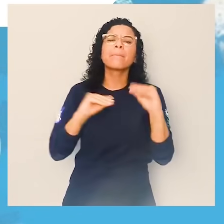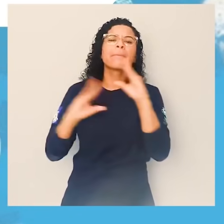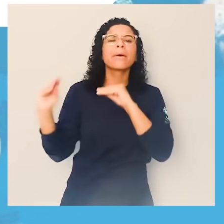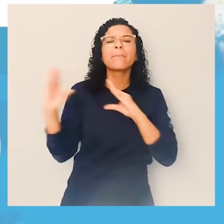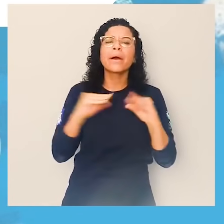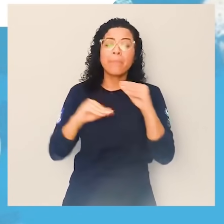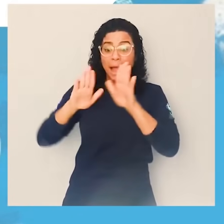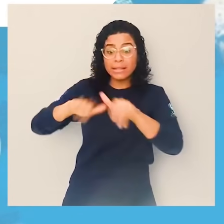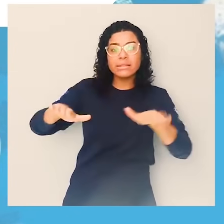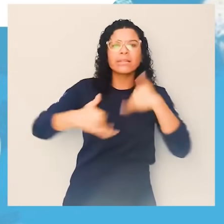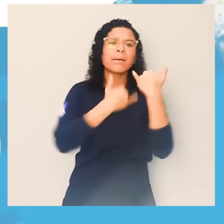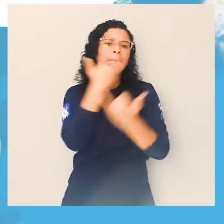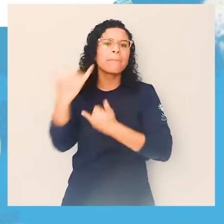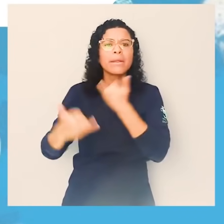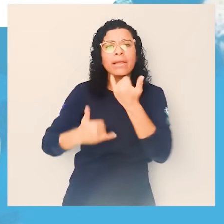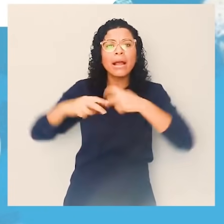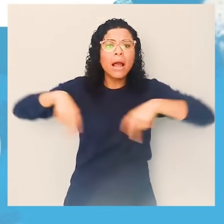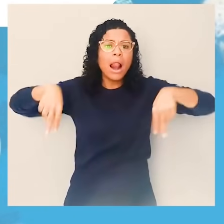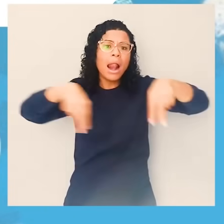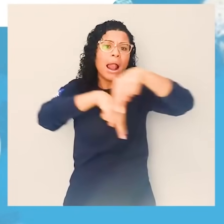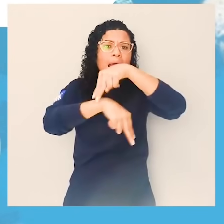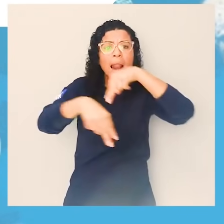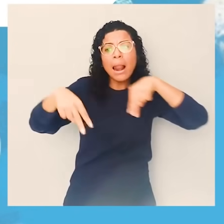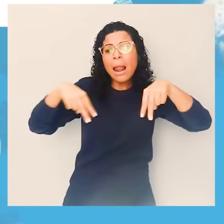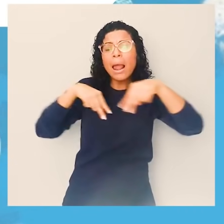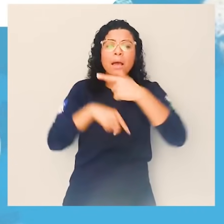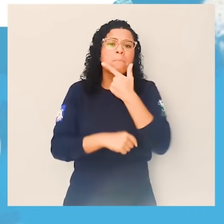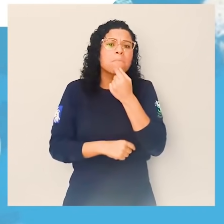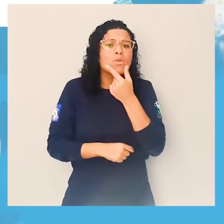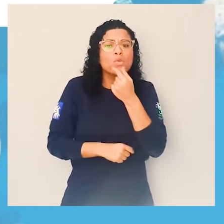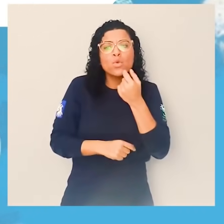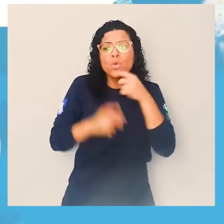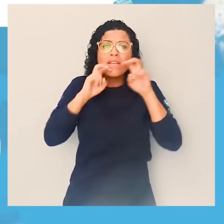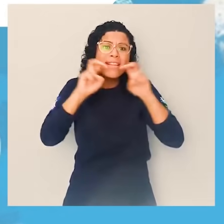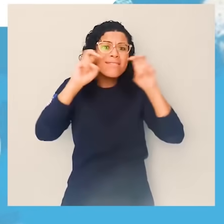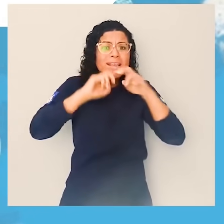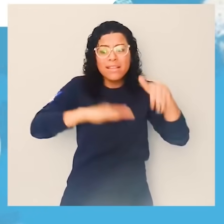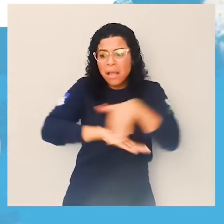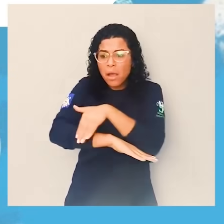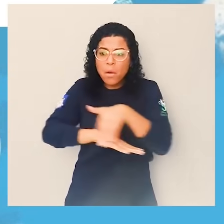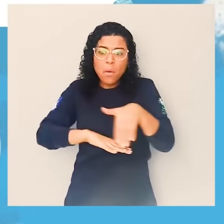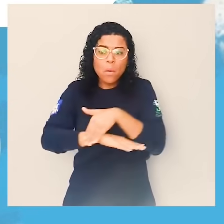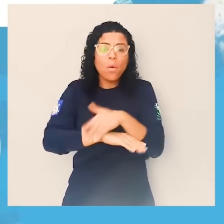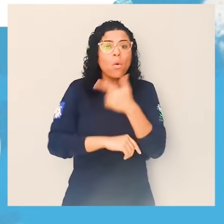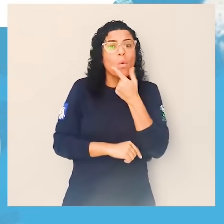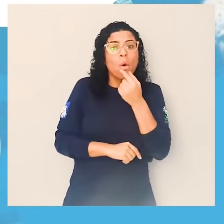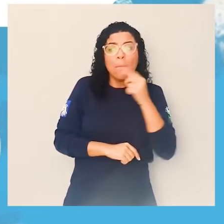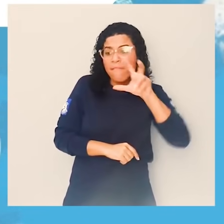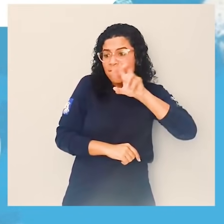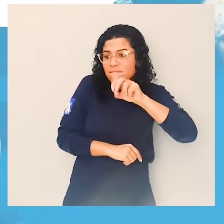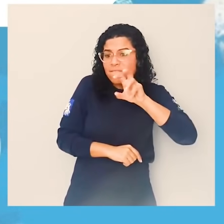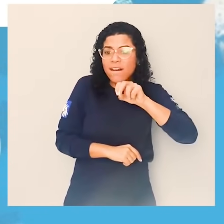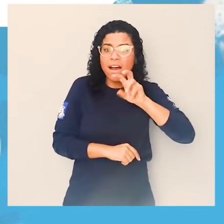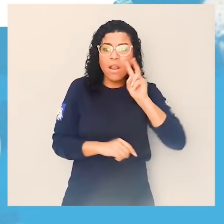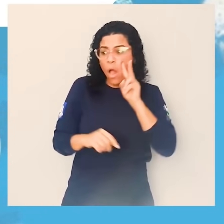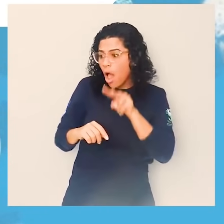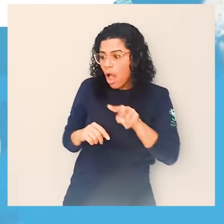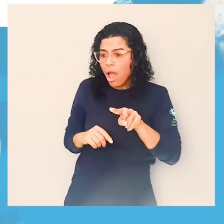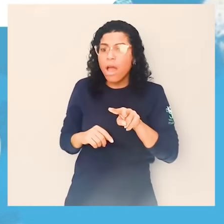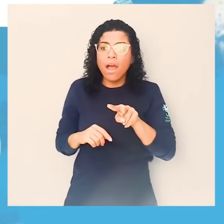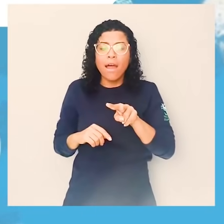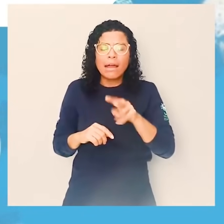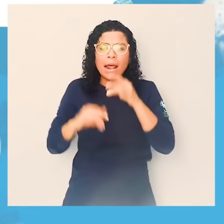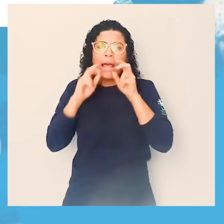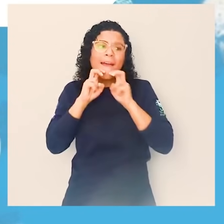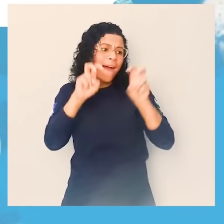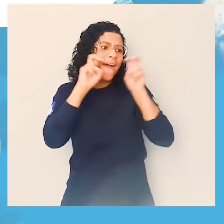conversando, tinha criança brincando de roda, tinha menino gritando lotando na rua. Tinha até um velho, parece que